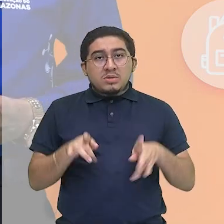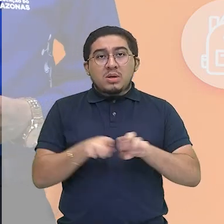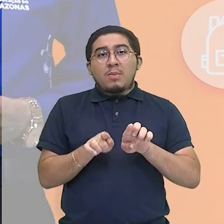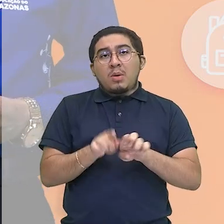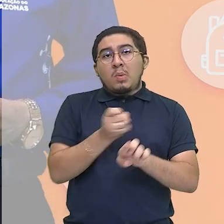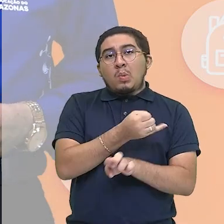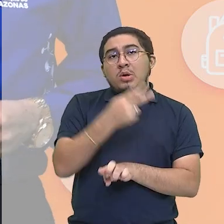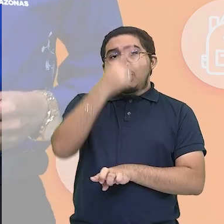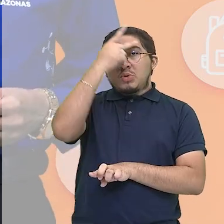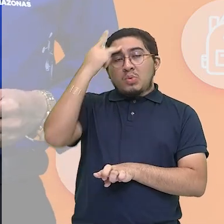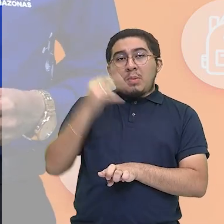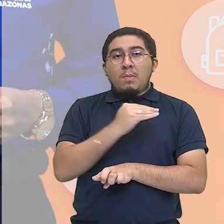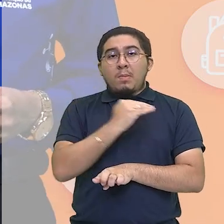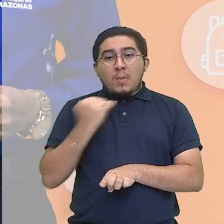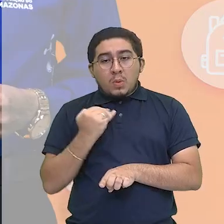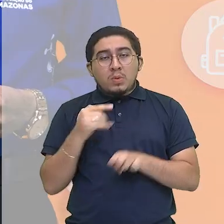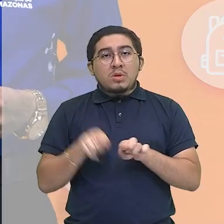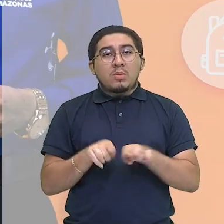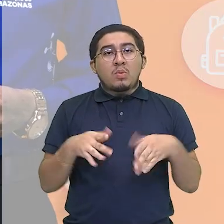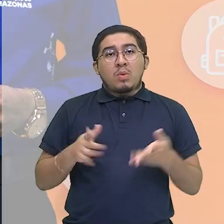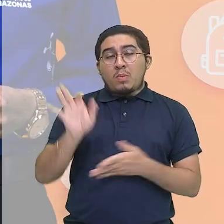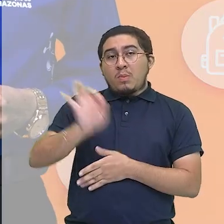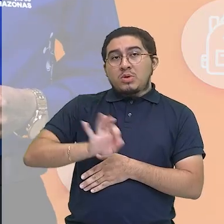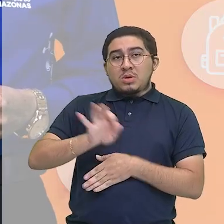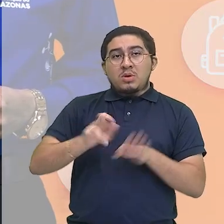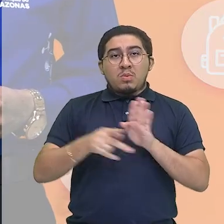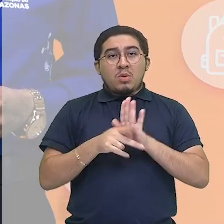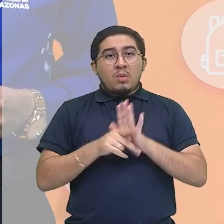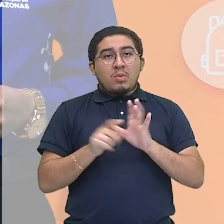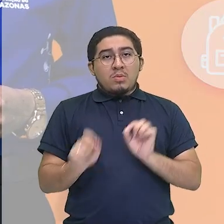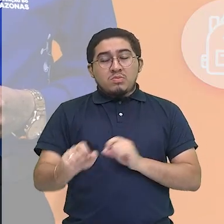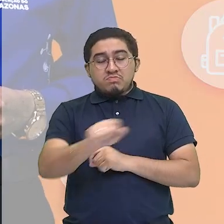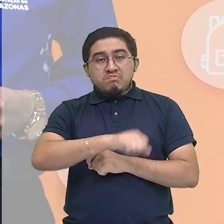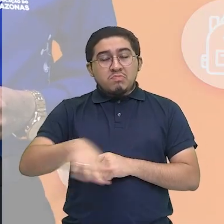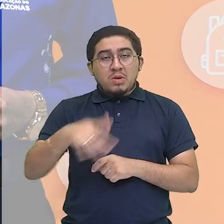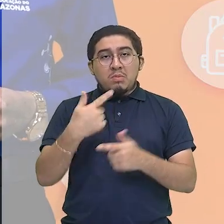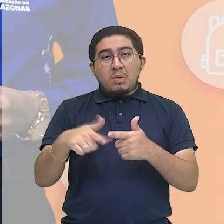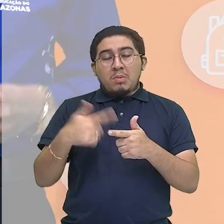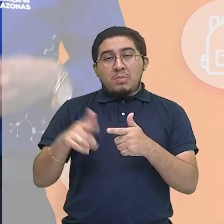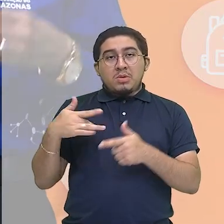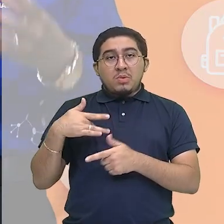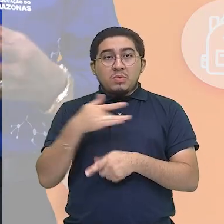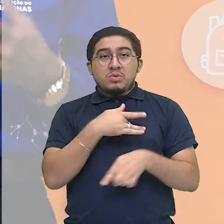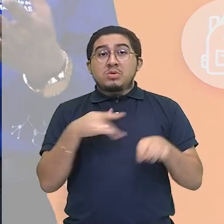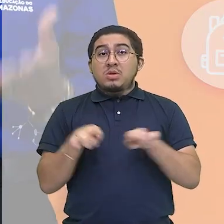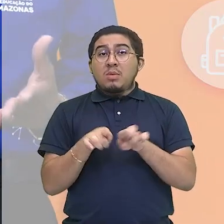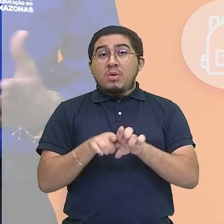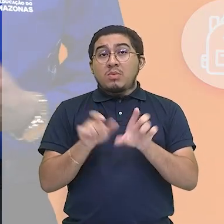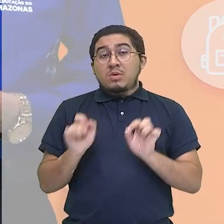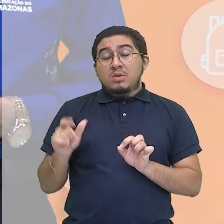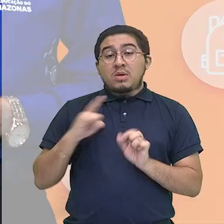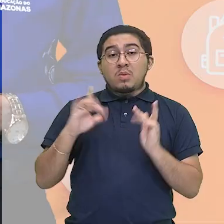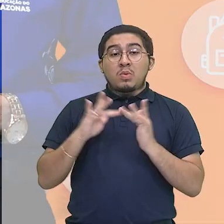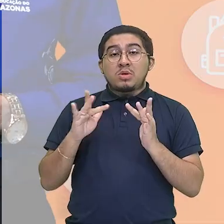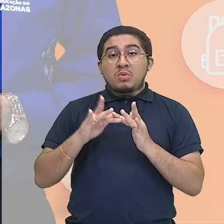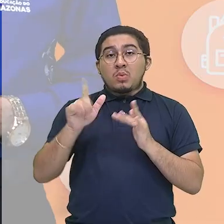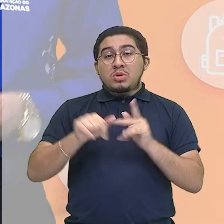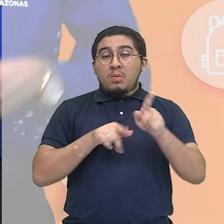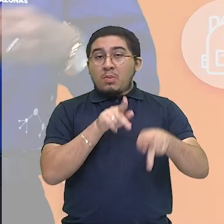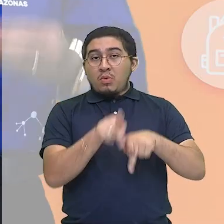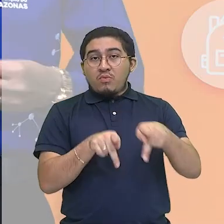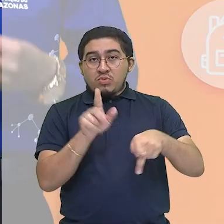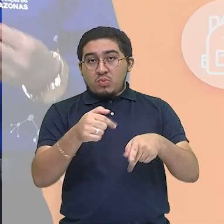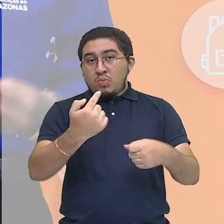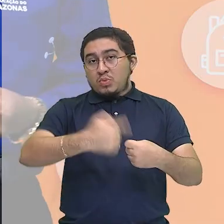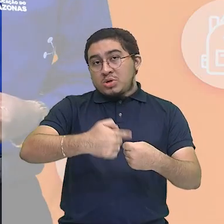de mortalidade, qual o índice de determinados problemas de saúde que atinge aquela população daquele